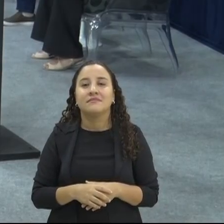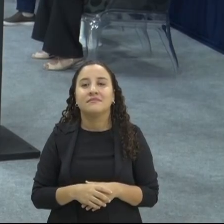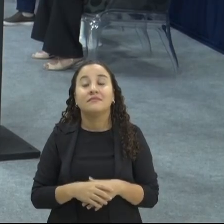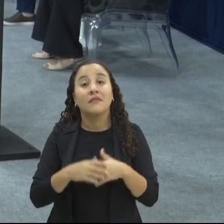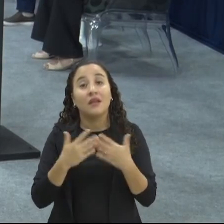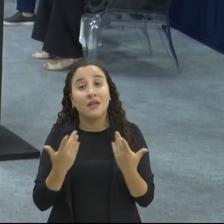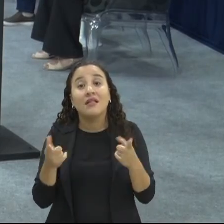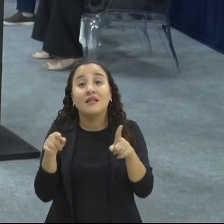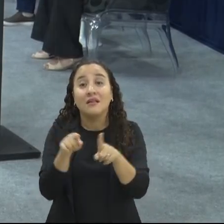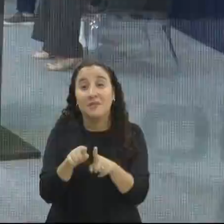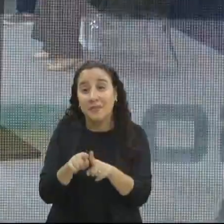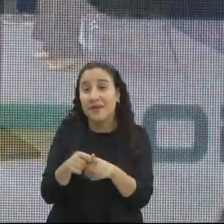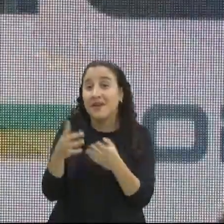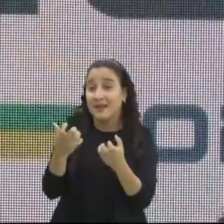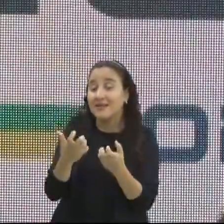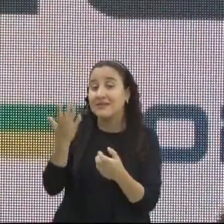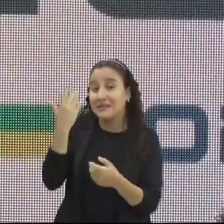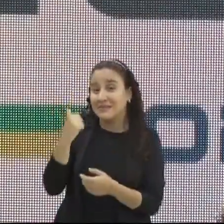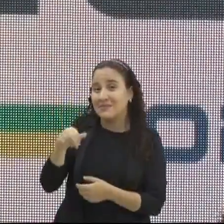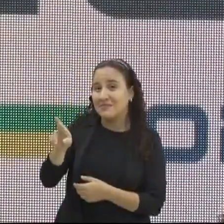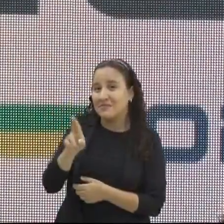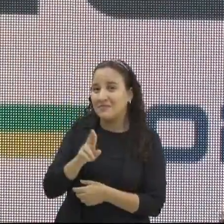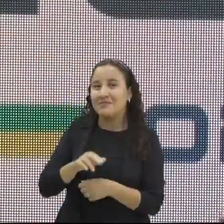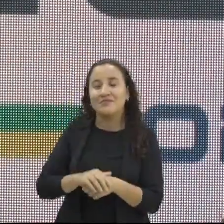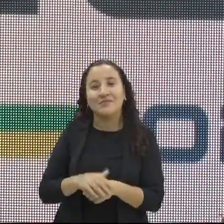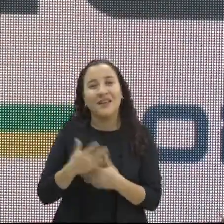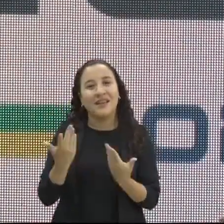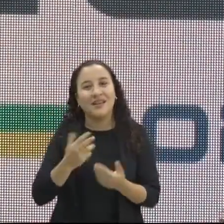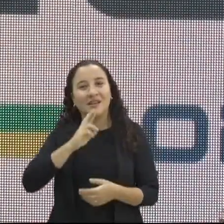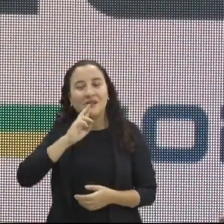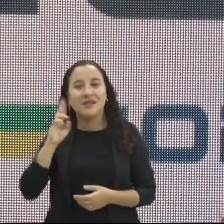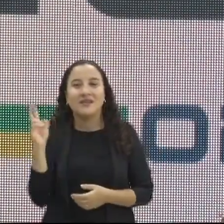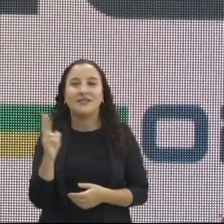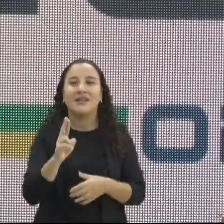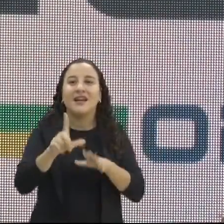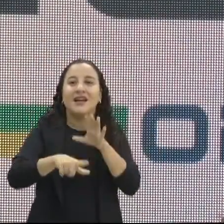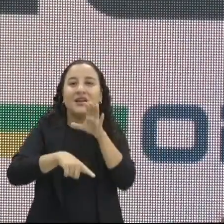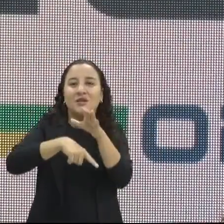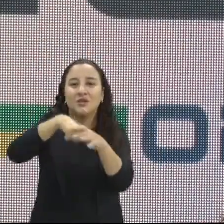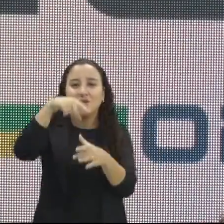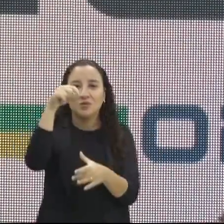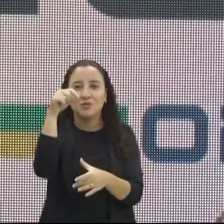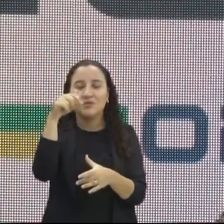Também queremos saber, e quem vai responder é o candidato ou candidata